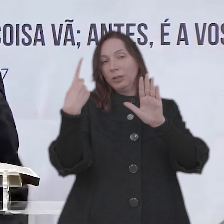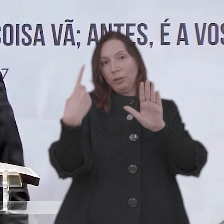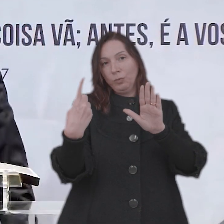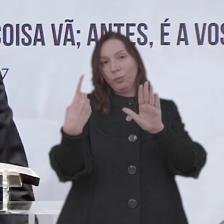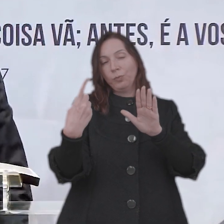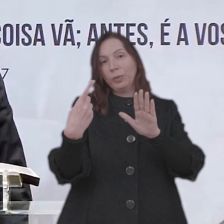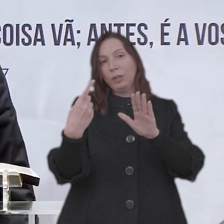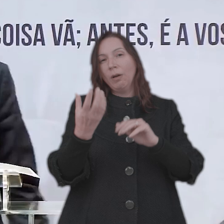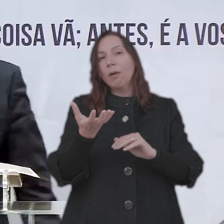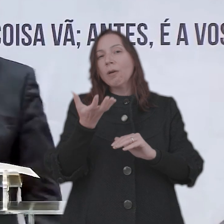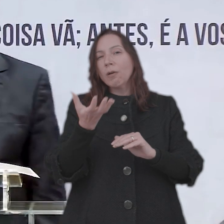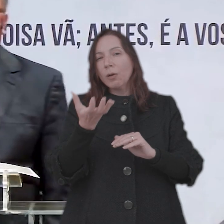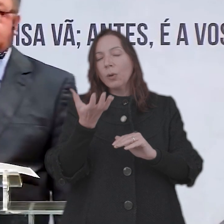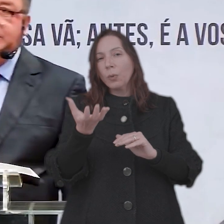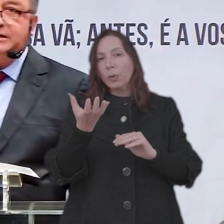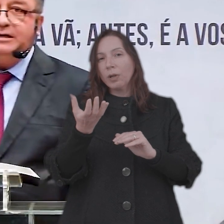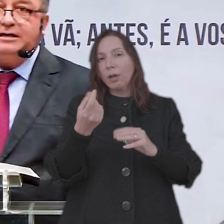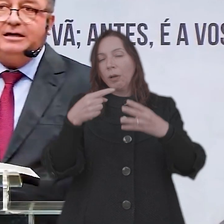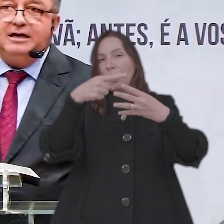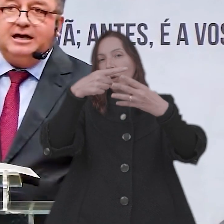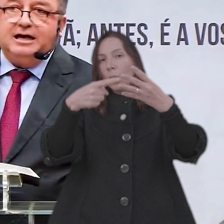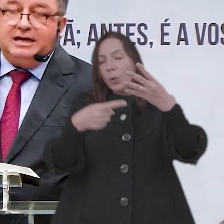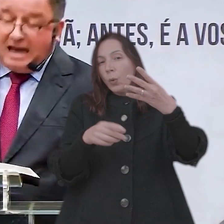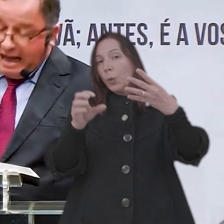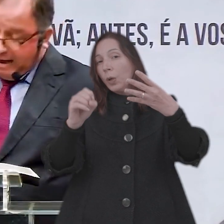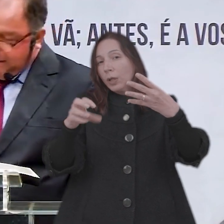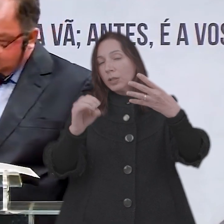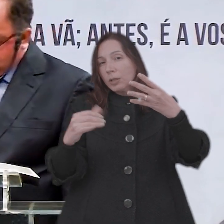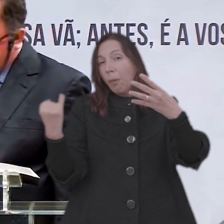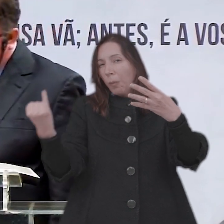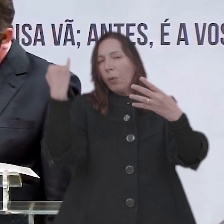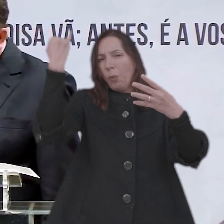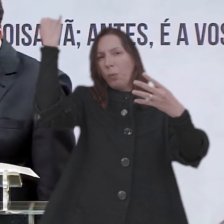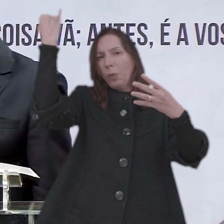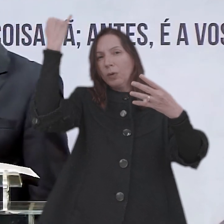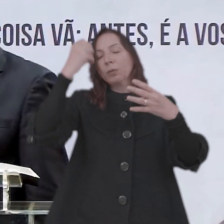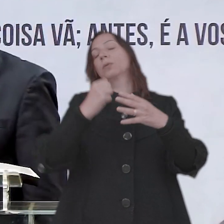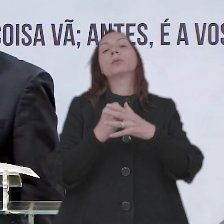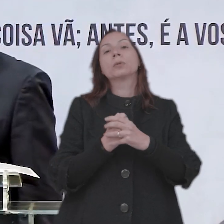quero tirar 4 lições. E